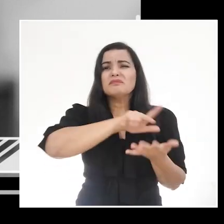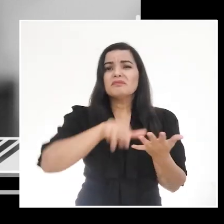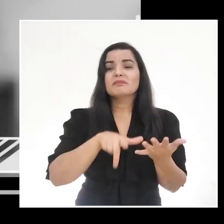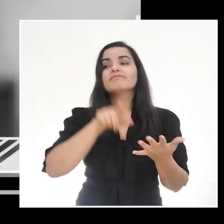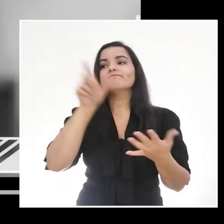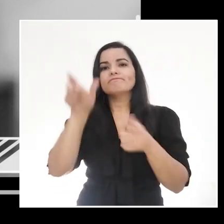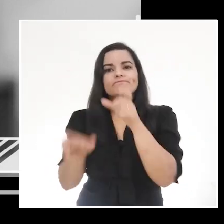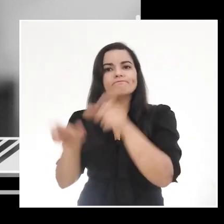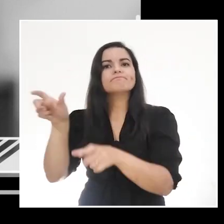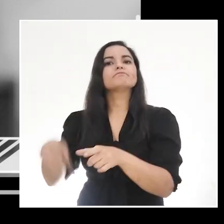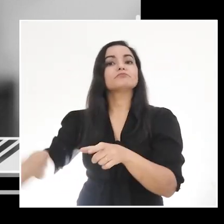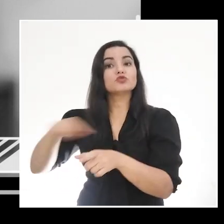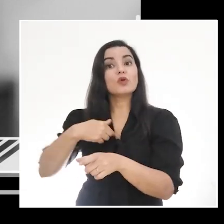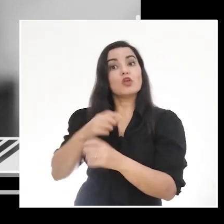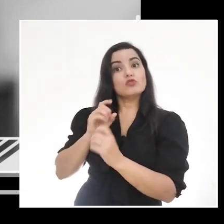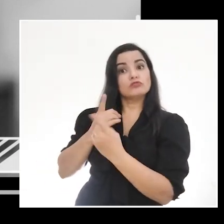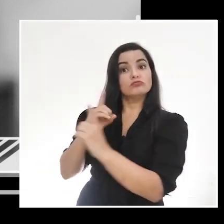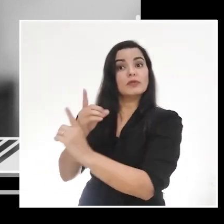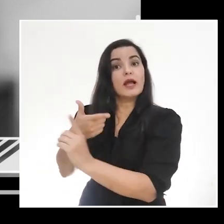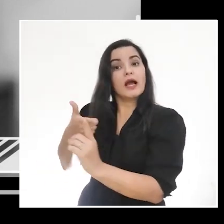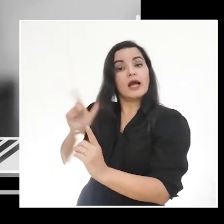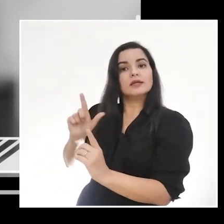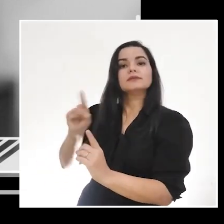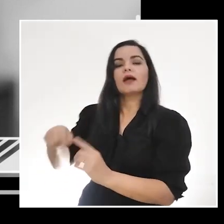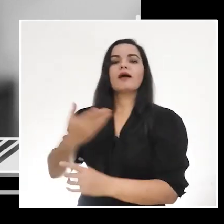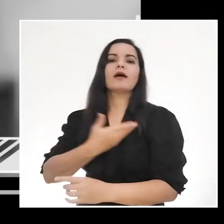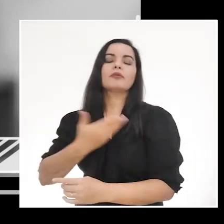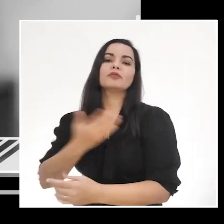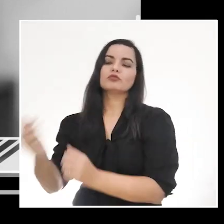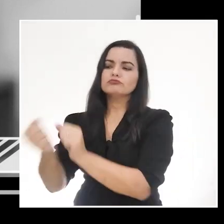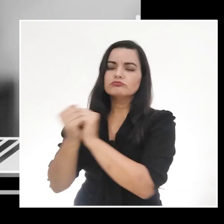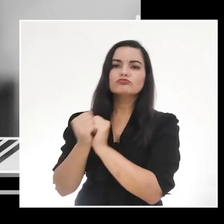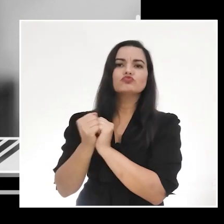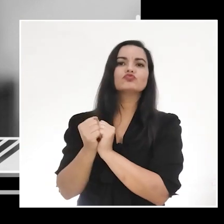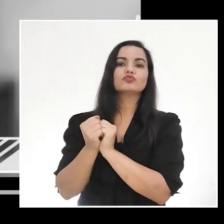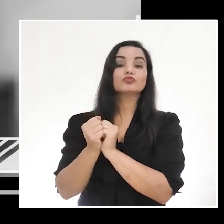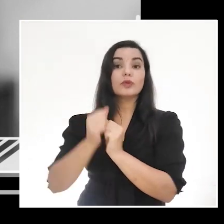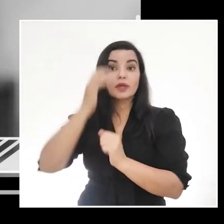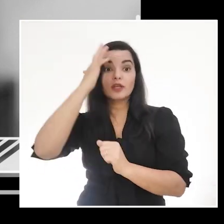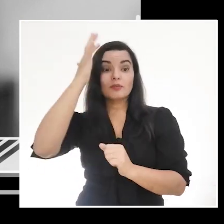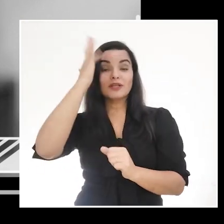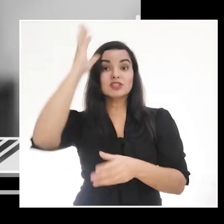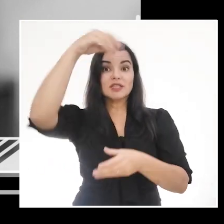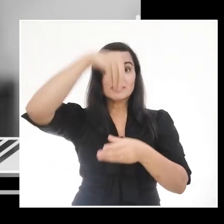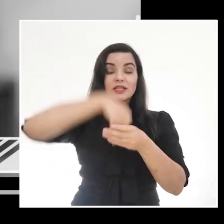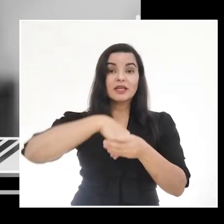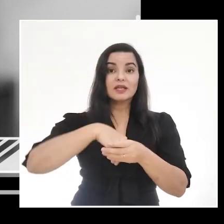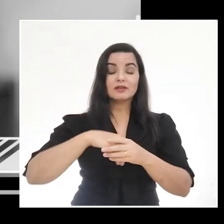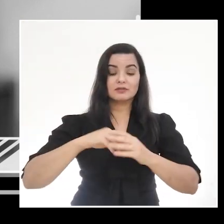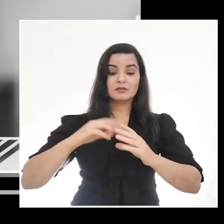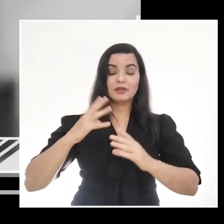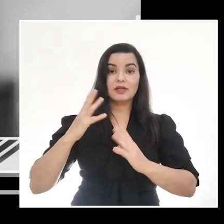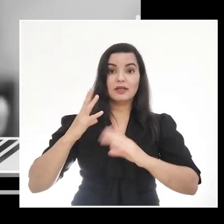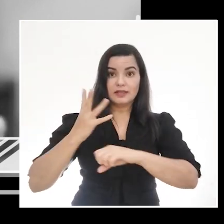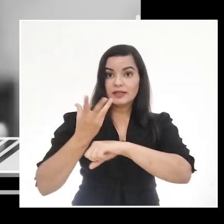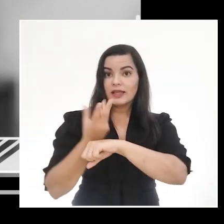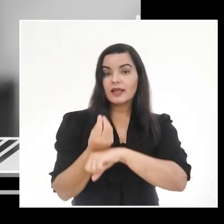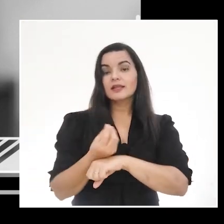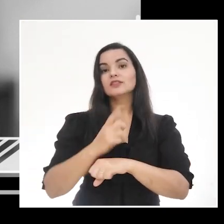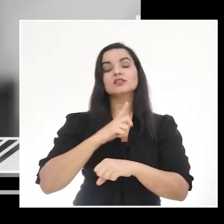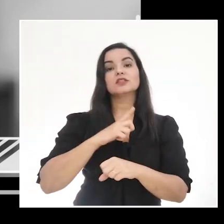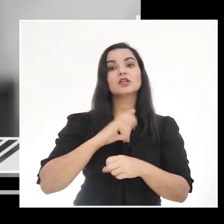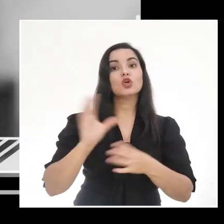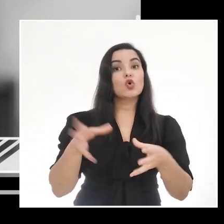discipulador, passei por algumas perdas e momentos tão difíceis, serão os amigos que estarão ali com você. Imagine um conselho